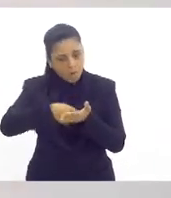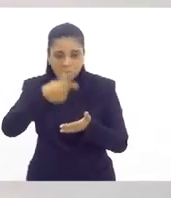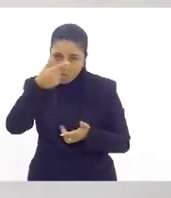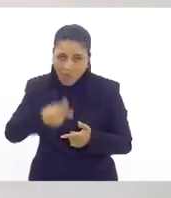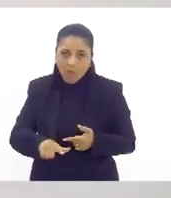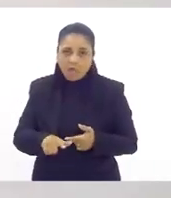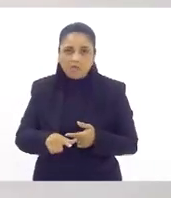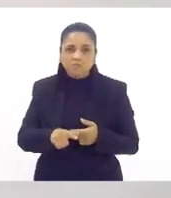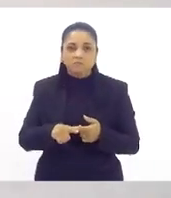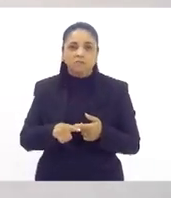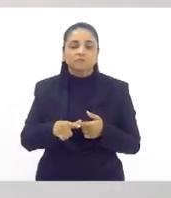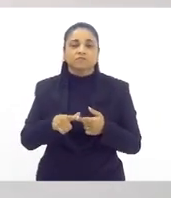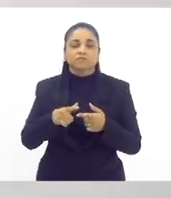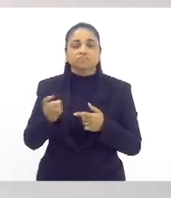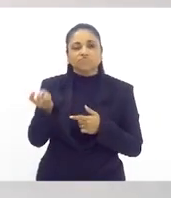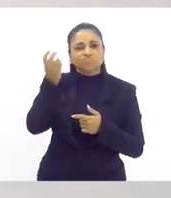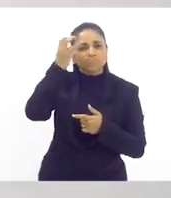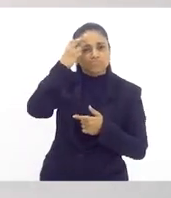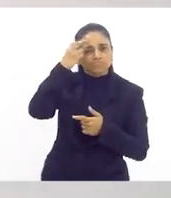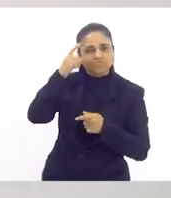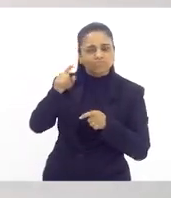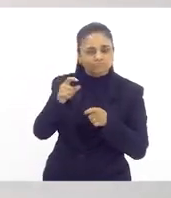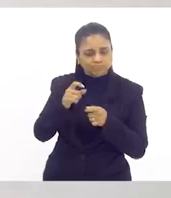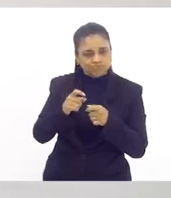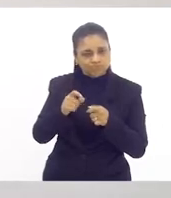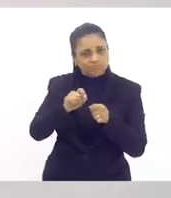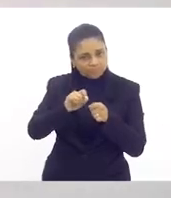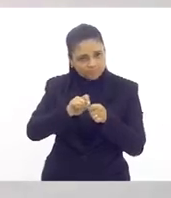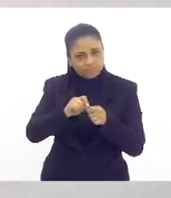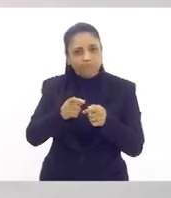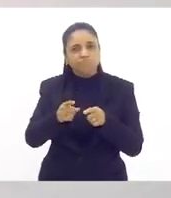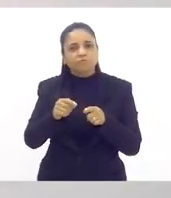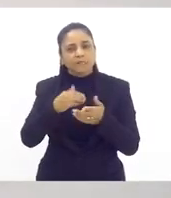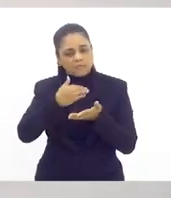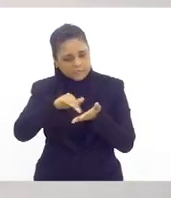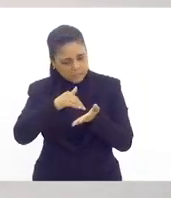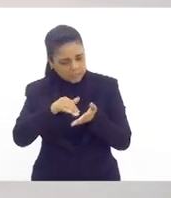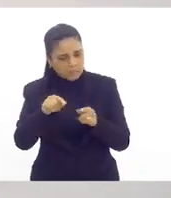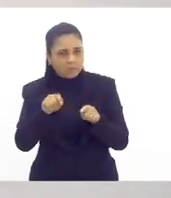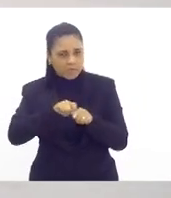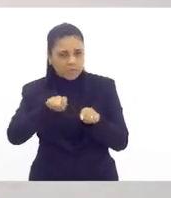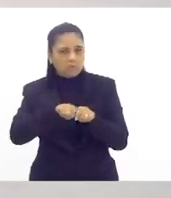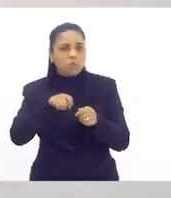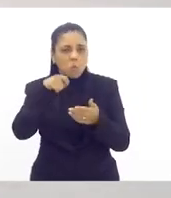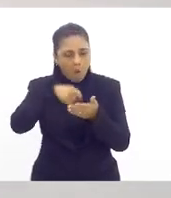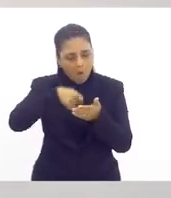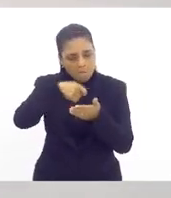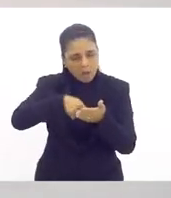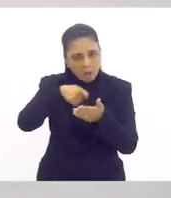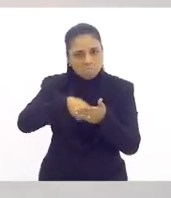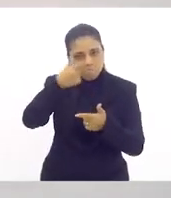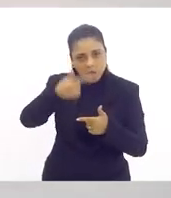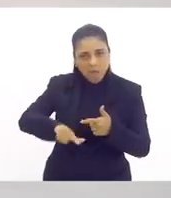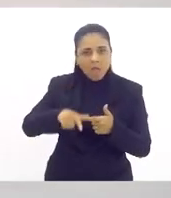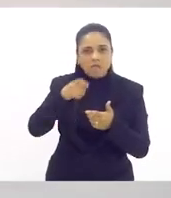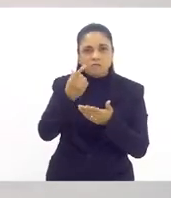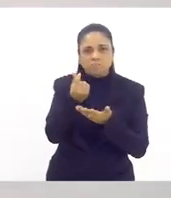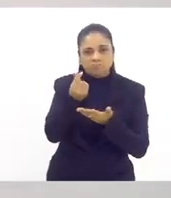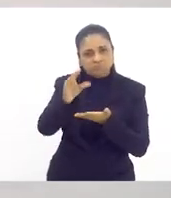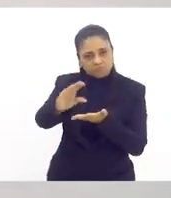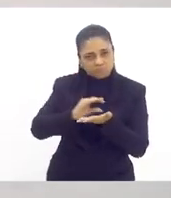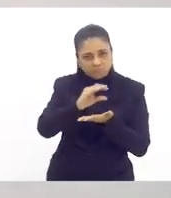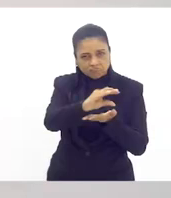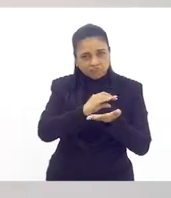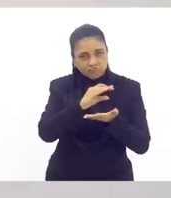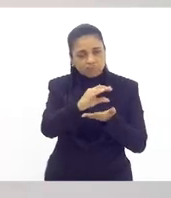os fazedores de Cultura tem que cobrar mais a secretária tem que cobrar mais do ministério Isso faz parte do processo